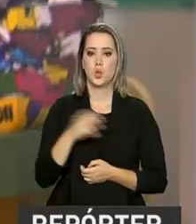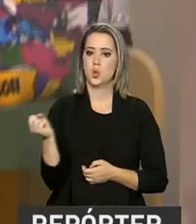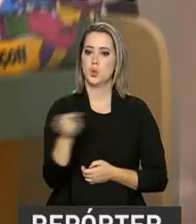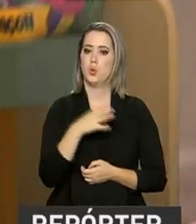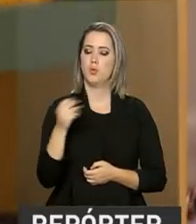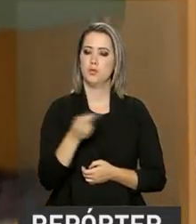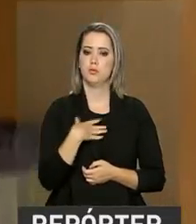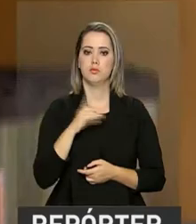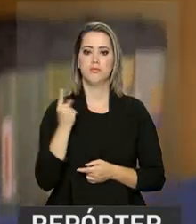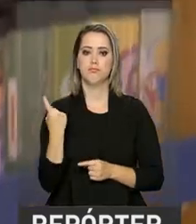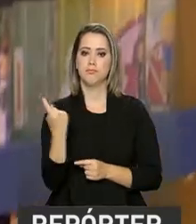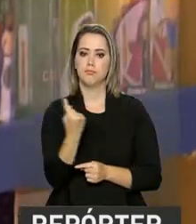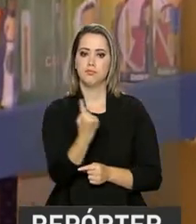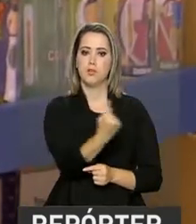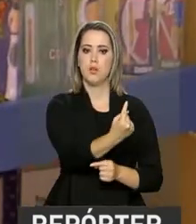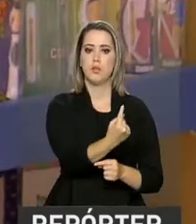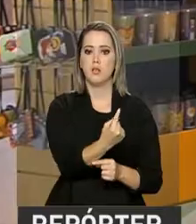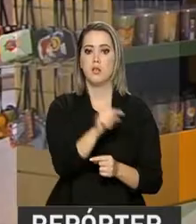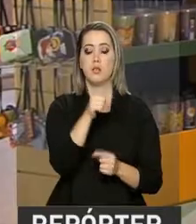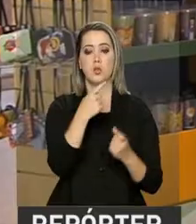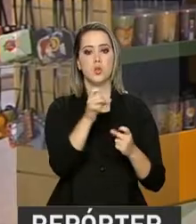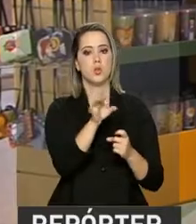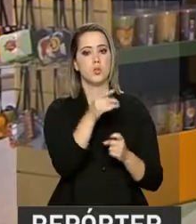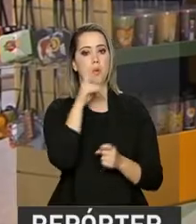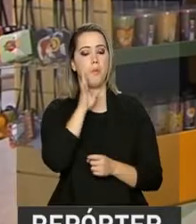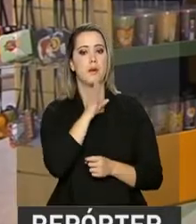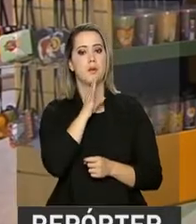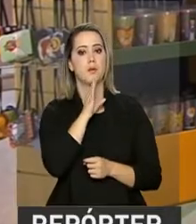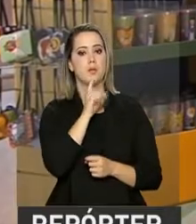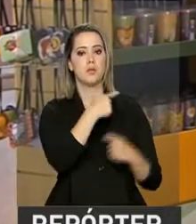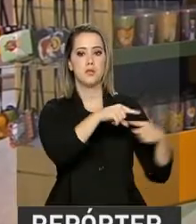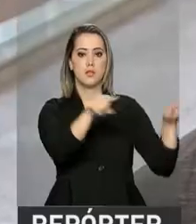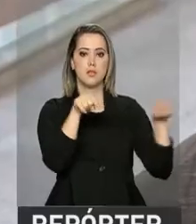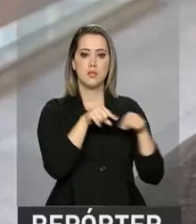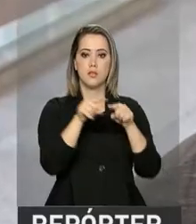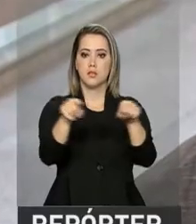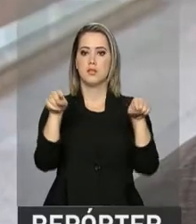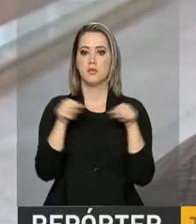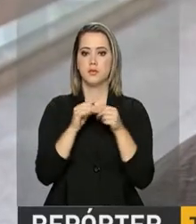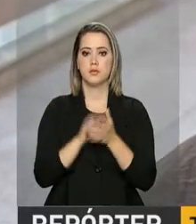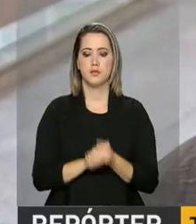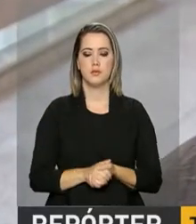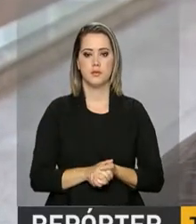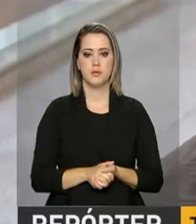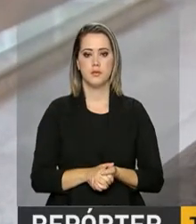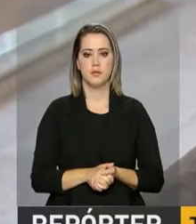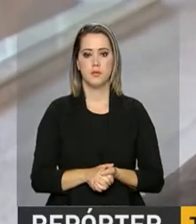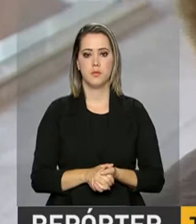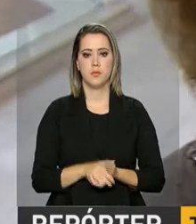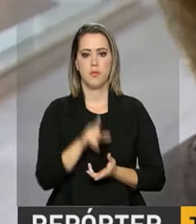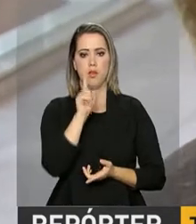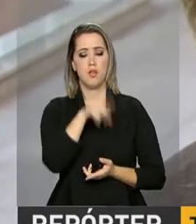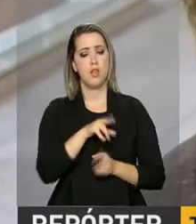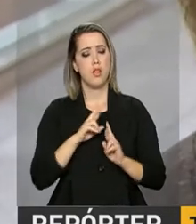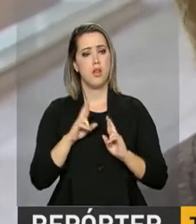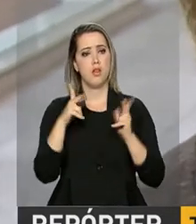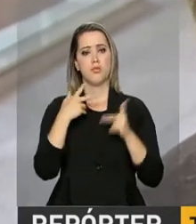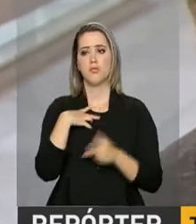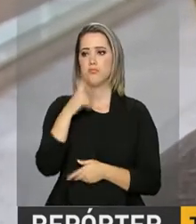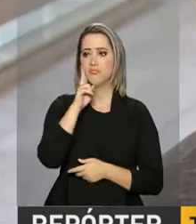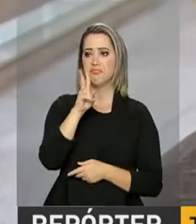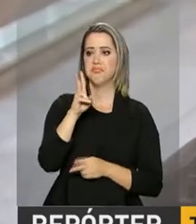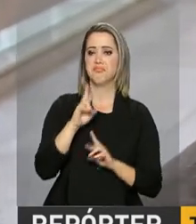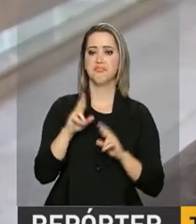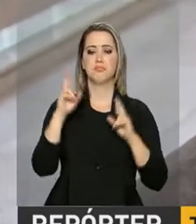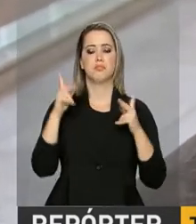novidades, se desloca até o aeroporto só para conhecer as lojinhas. Eu acho que uma coisa diferente, um visual